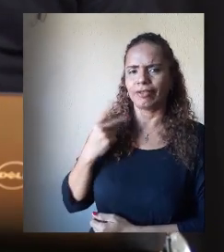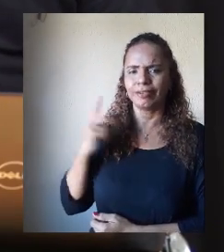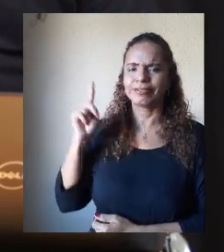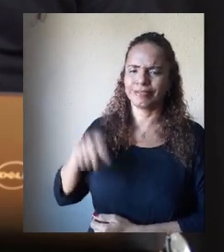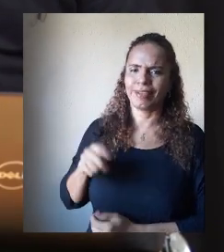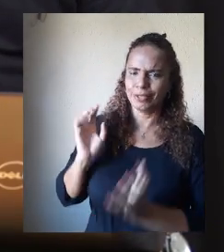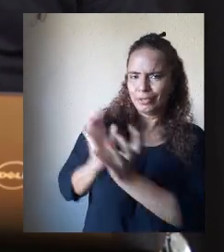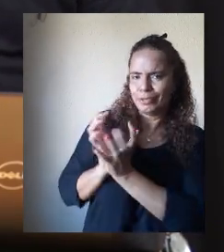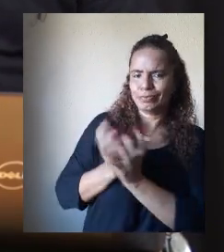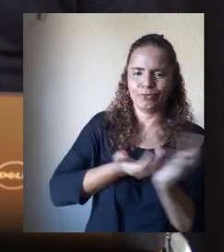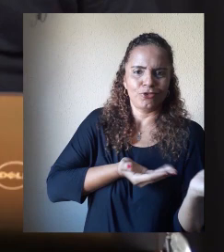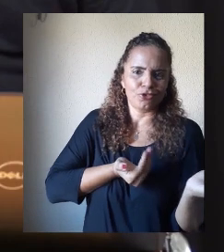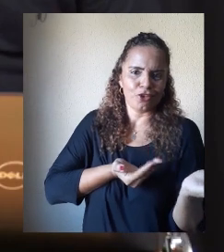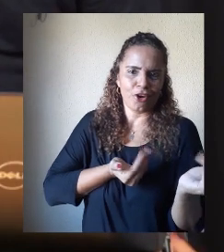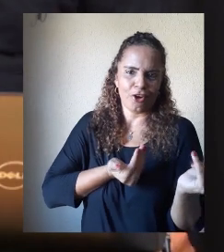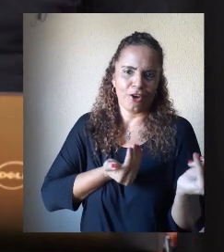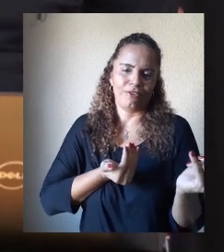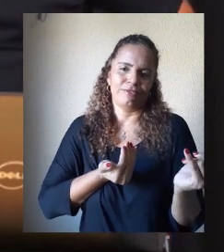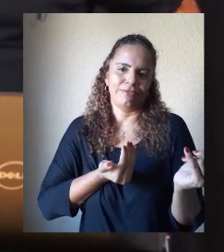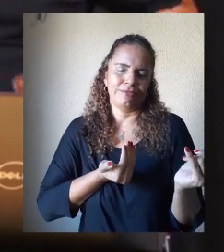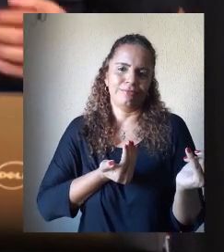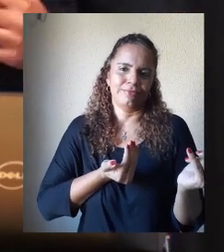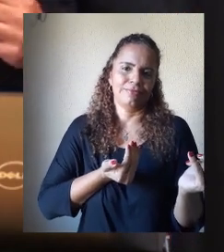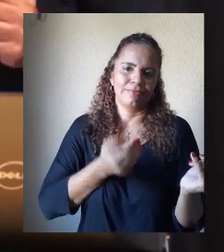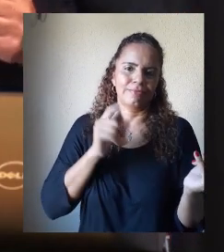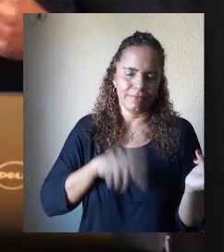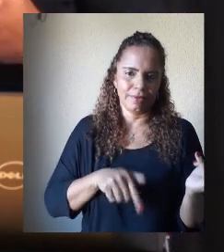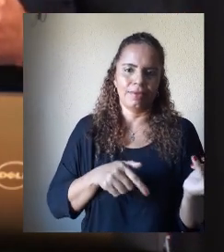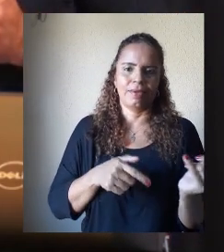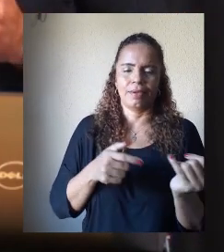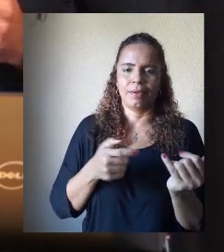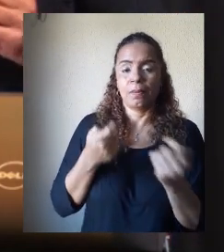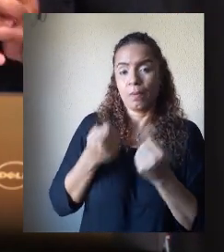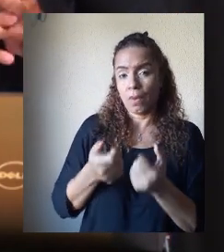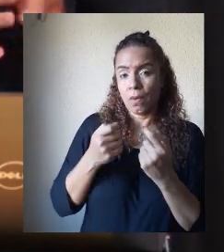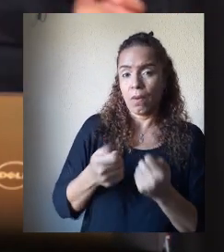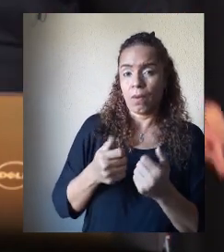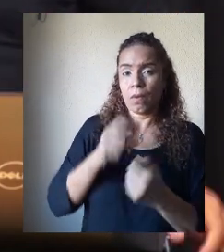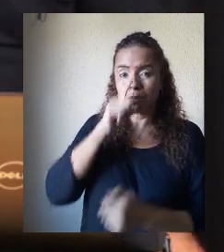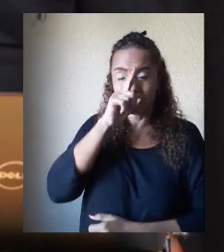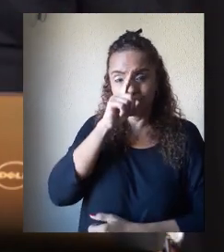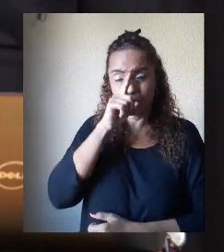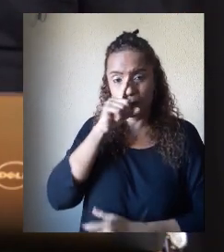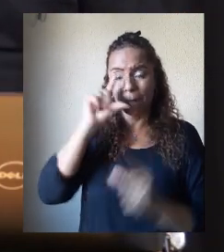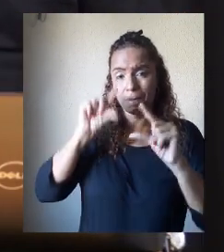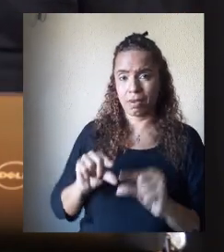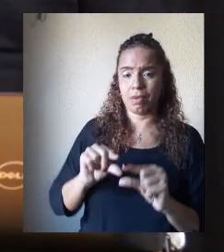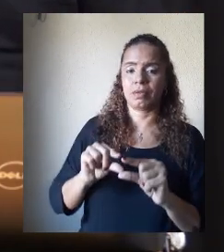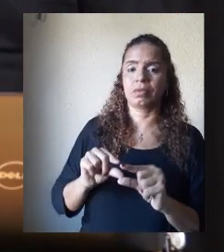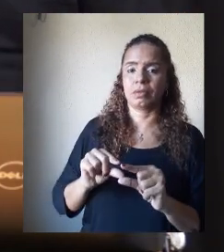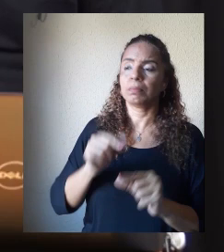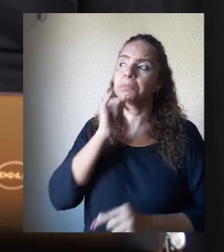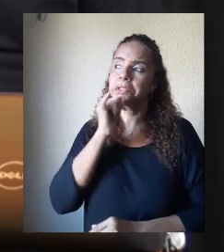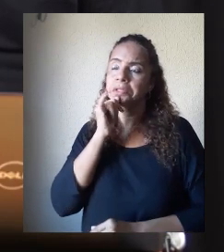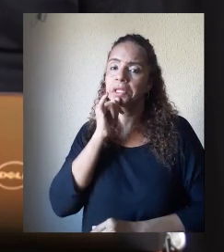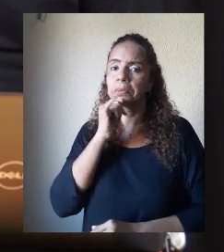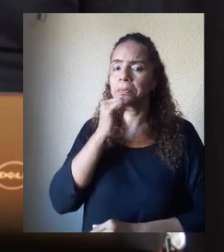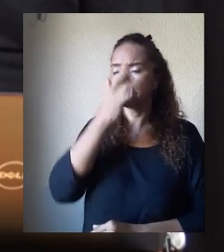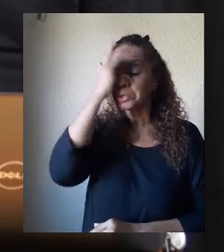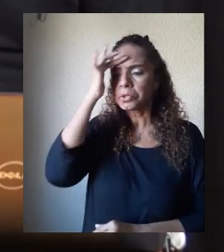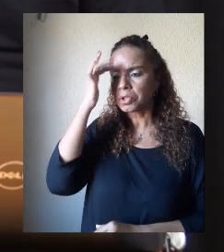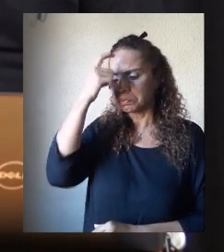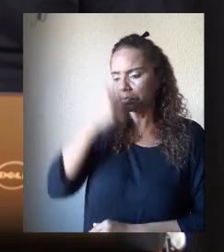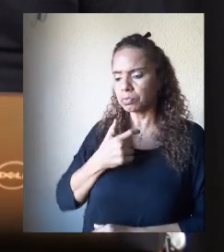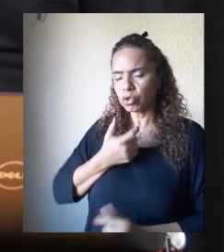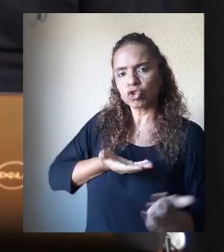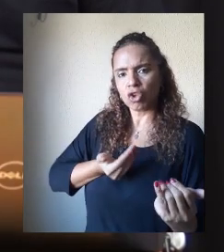né, nessa população jovem sem comorbidades, relativamente pequeno. Você fala assim, eu tenho uma chance de 1% de